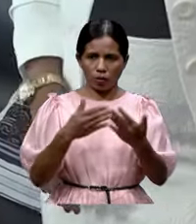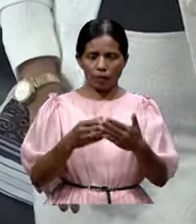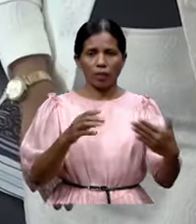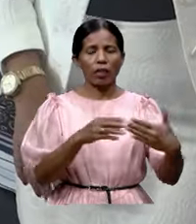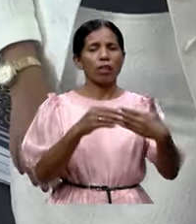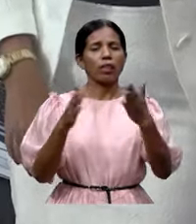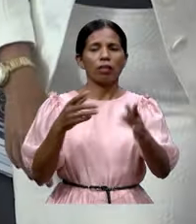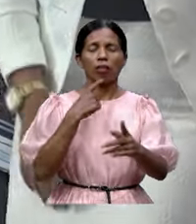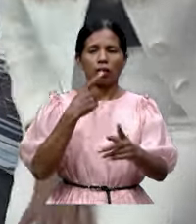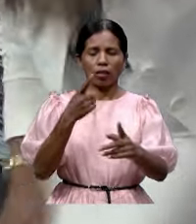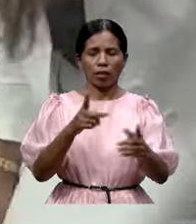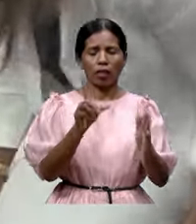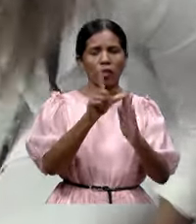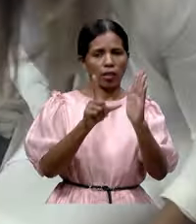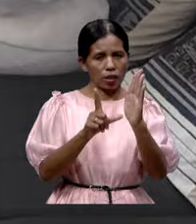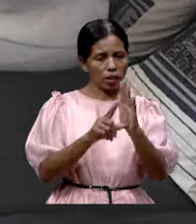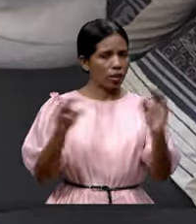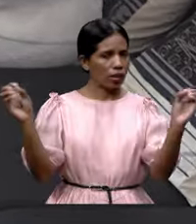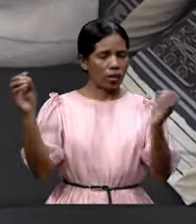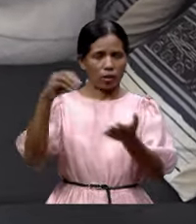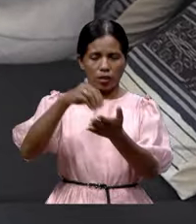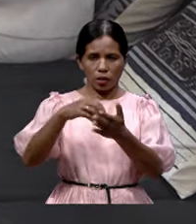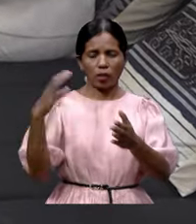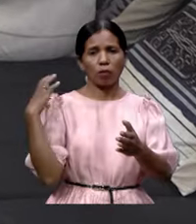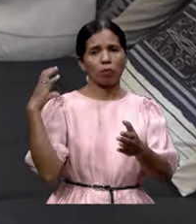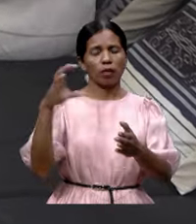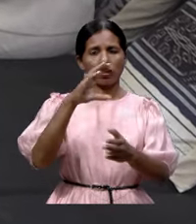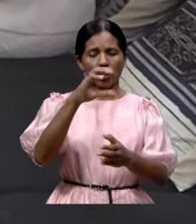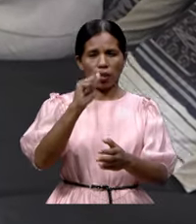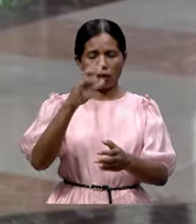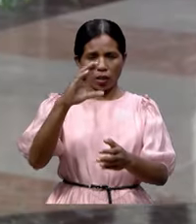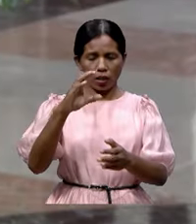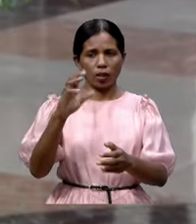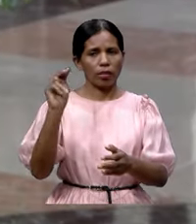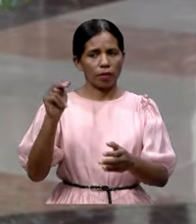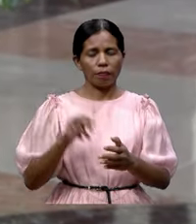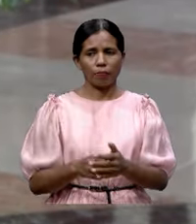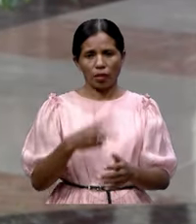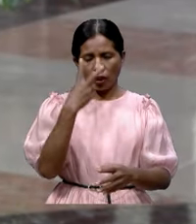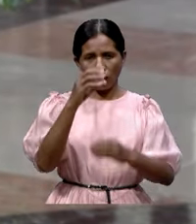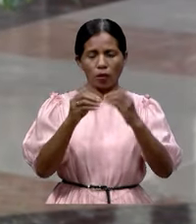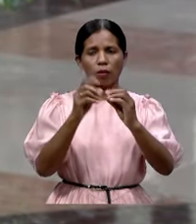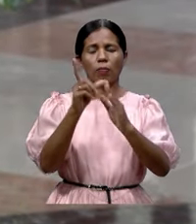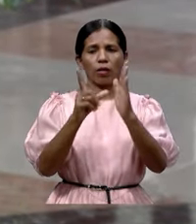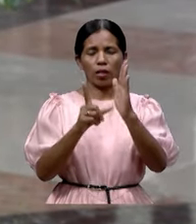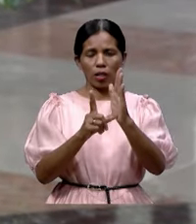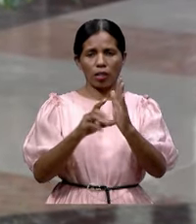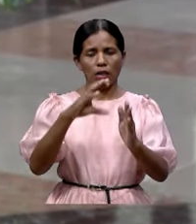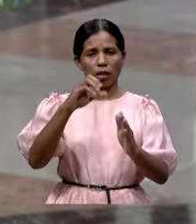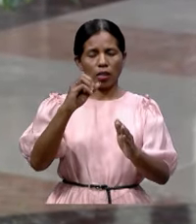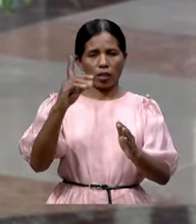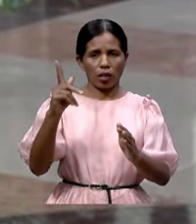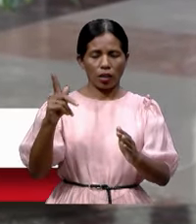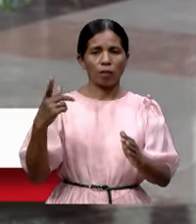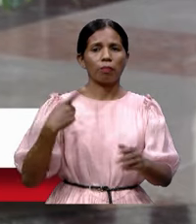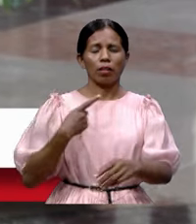hatutan alterasaun le refere la interfere kompetensia kaknian. Asunto ida mak leikak nebe Parlamento altera par hudu